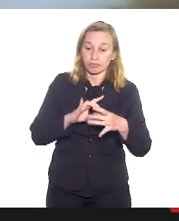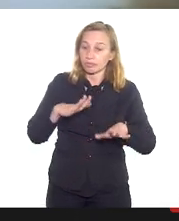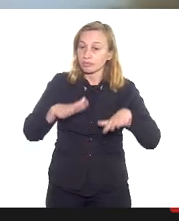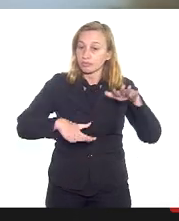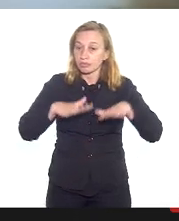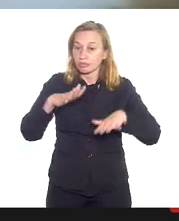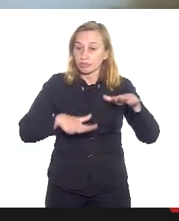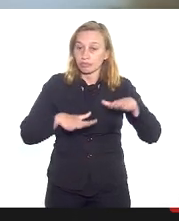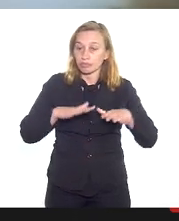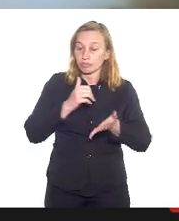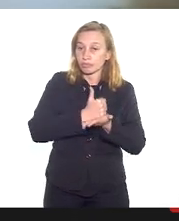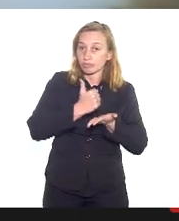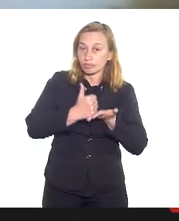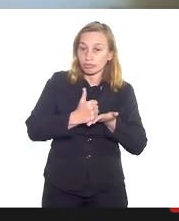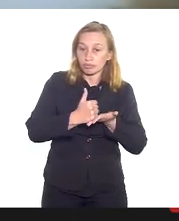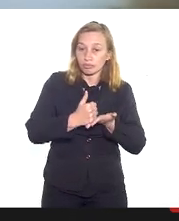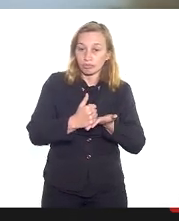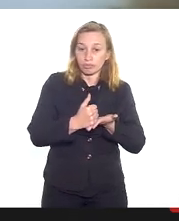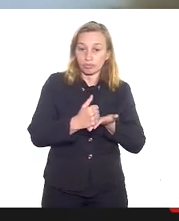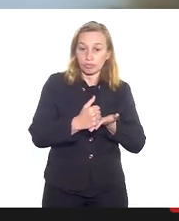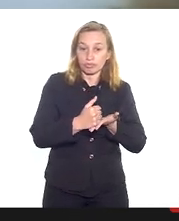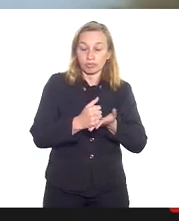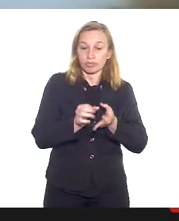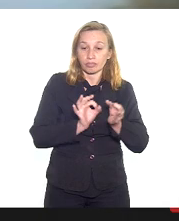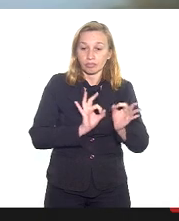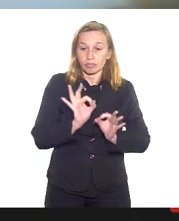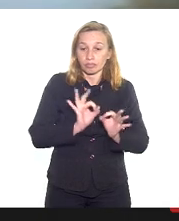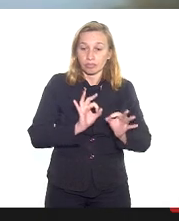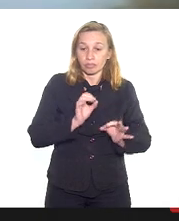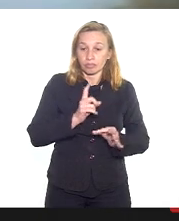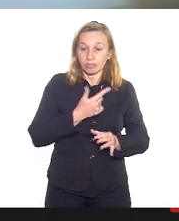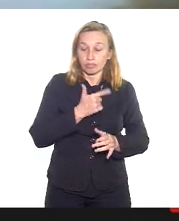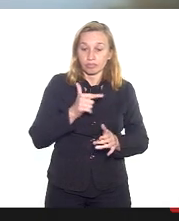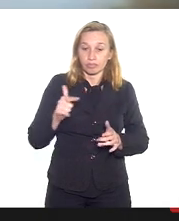dependendo do contrato que foi feito, poderia não haver